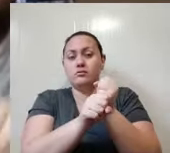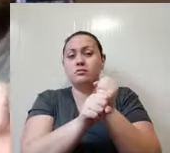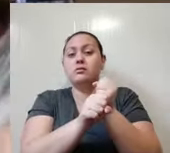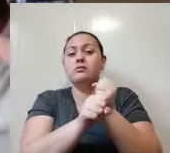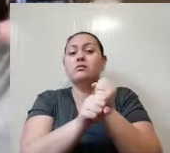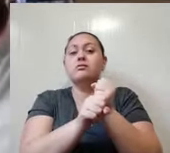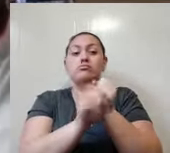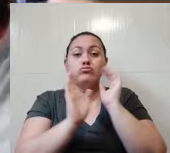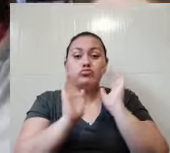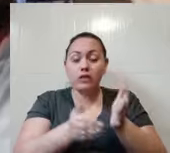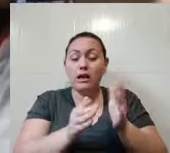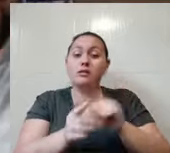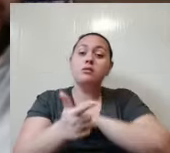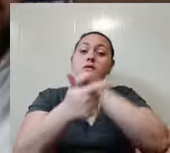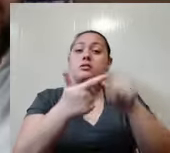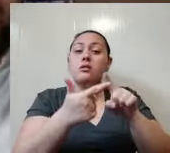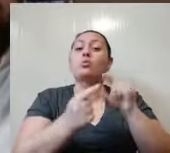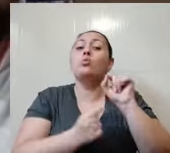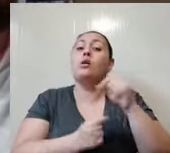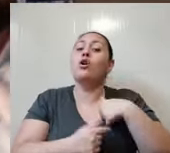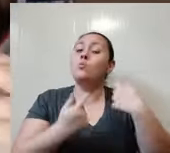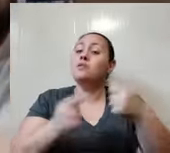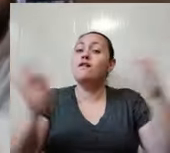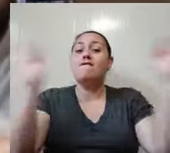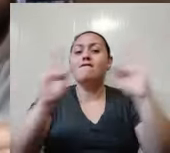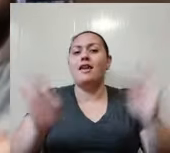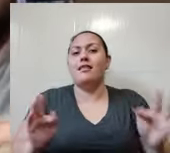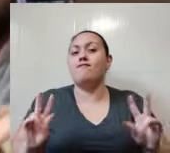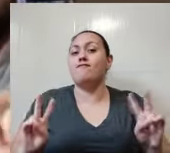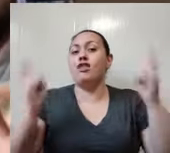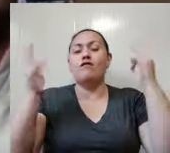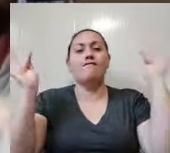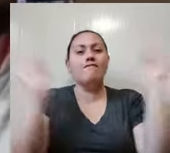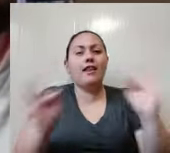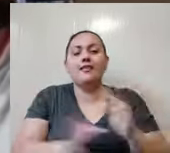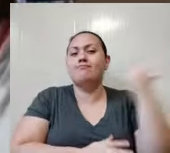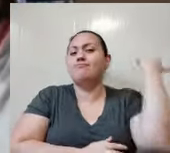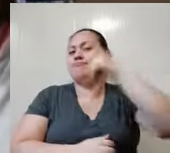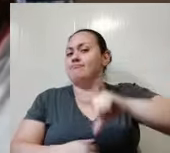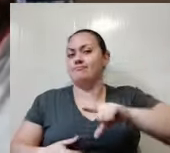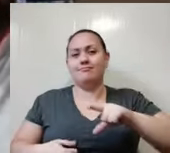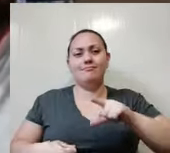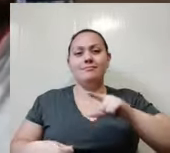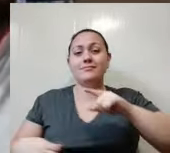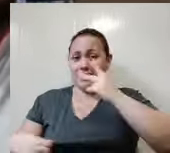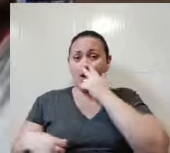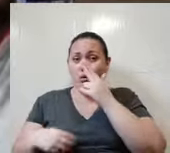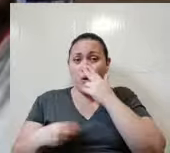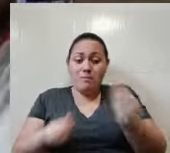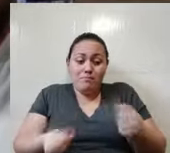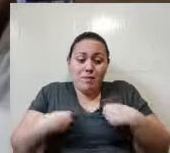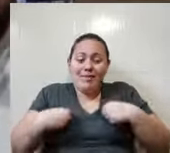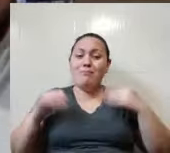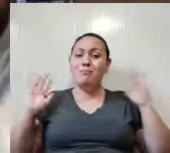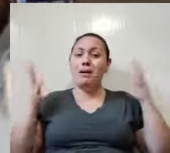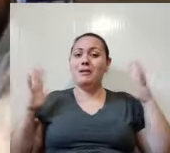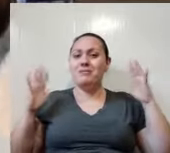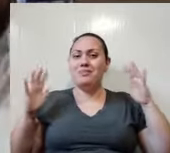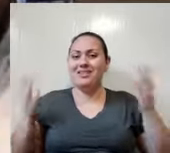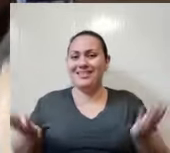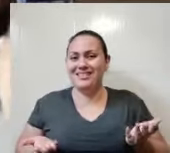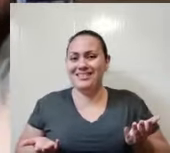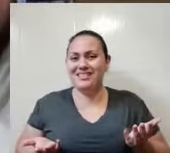no momento que eu alcançar essa meta, fazer a segunda coisa que é importante, que é comemorar as vitórias. É